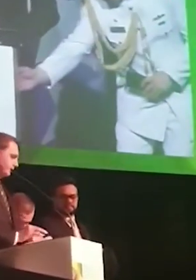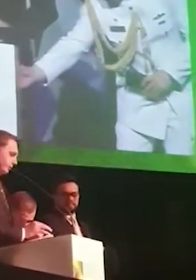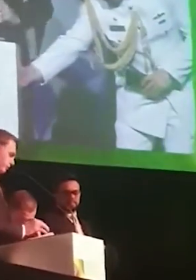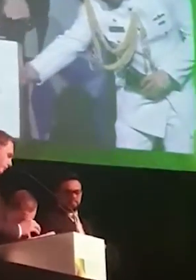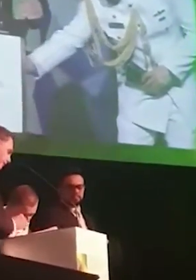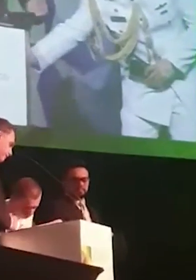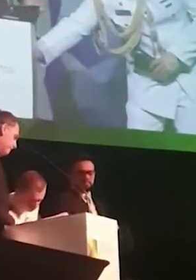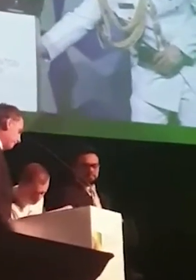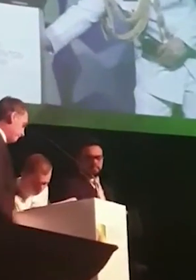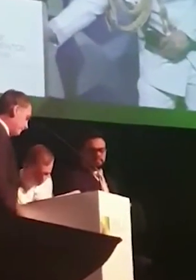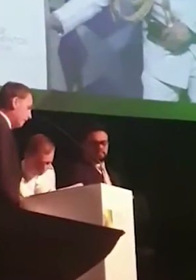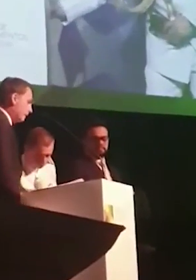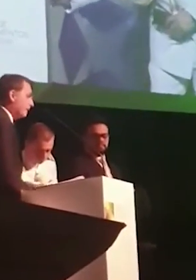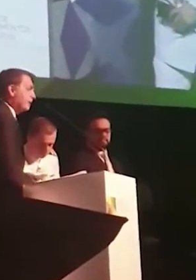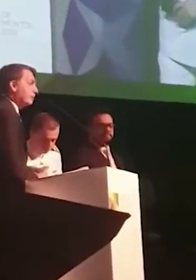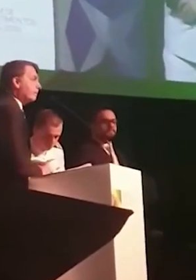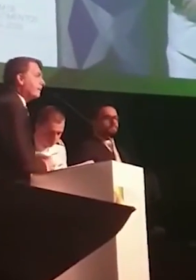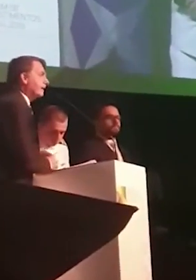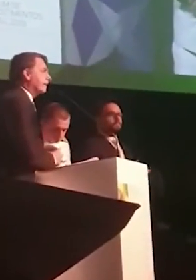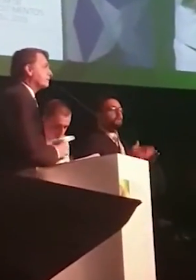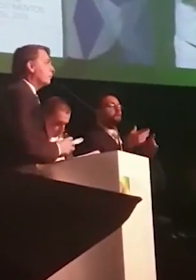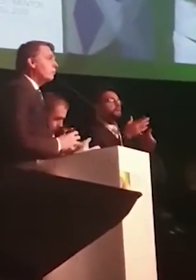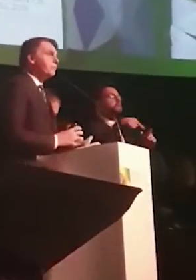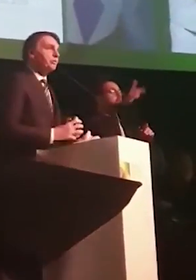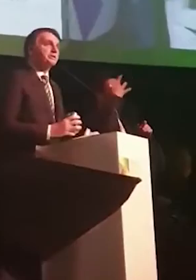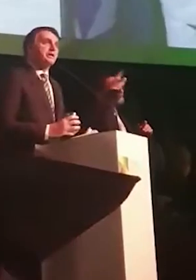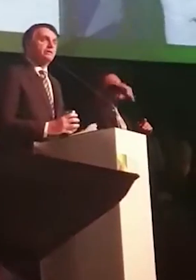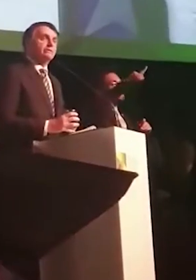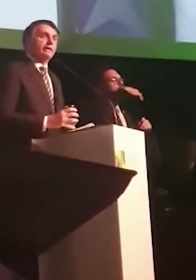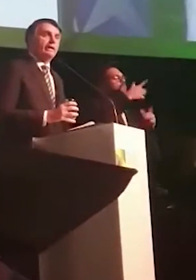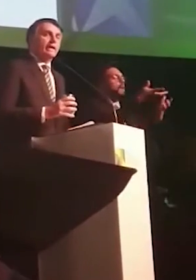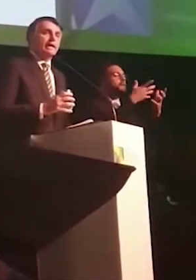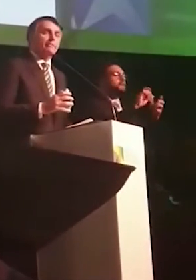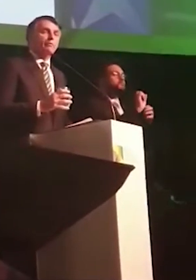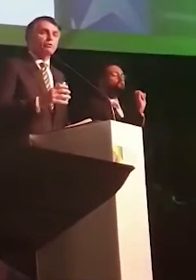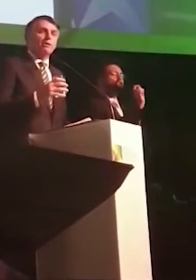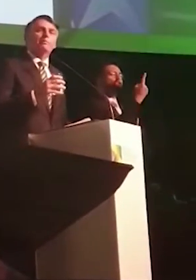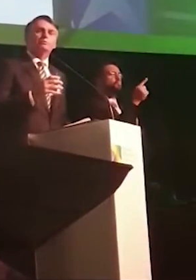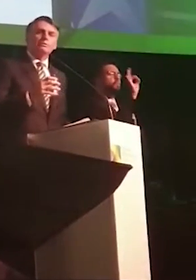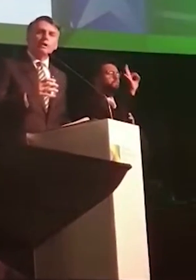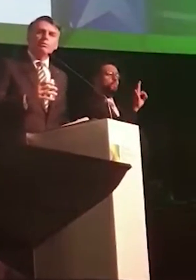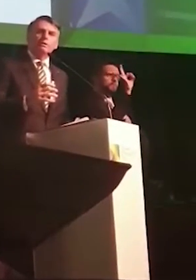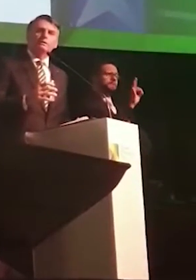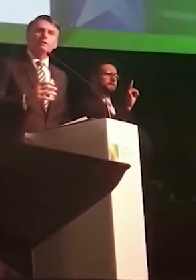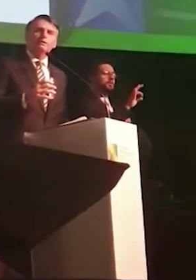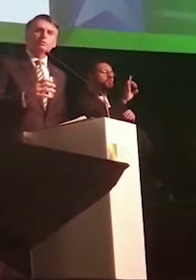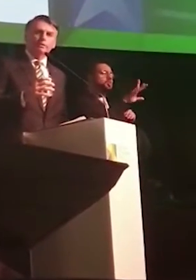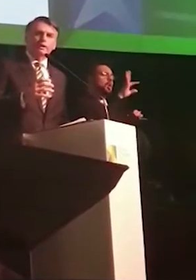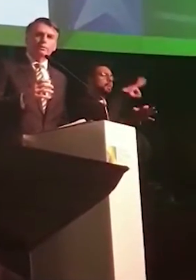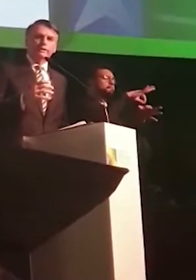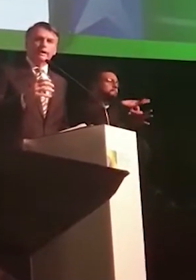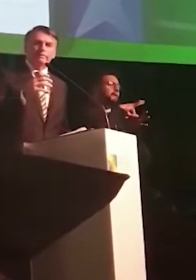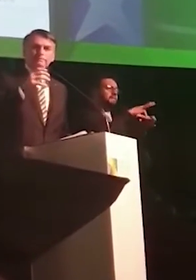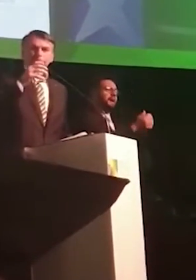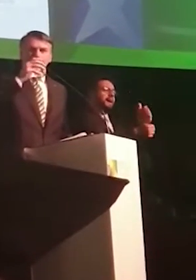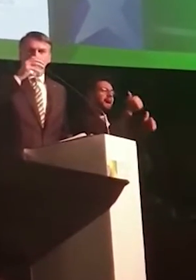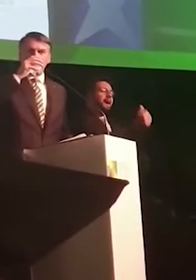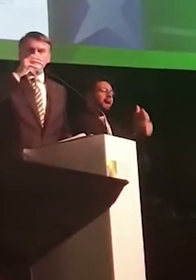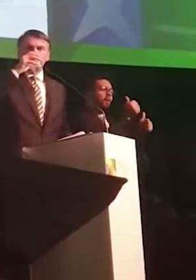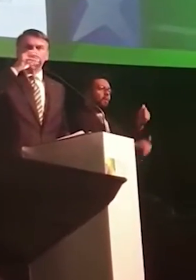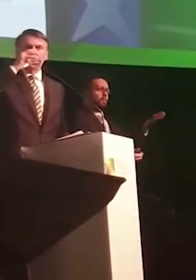os risicultores queriam apenas 1% daquela área para continuar produzindo arroz, governador